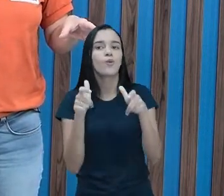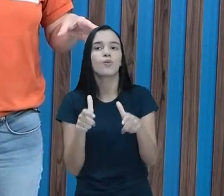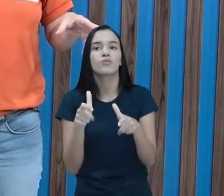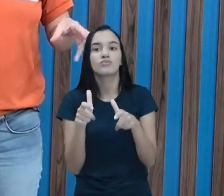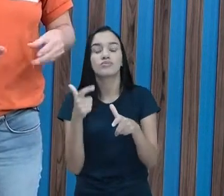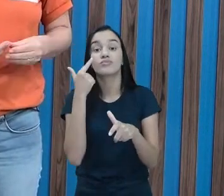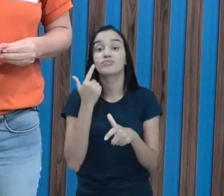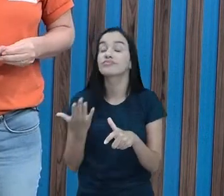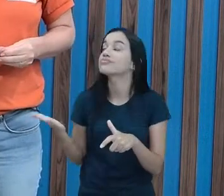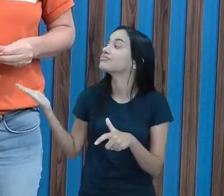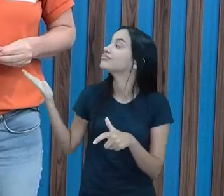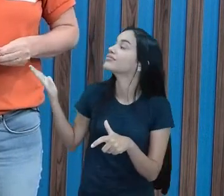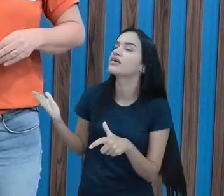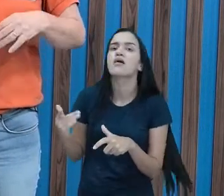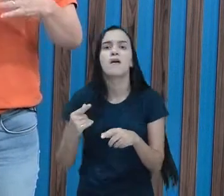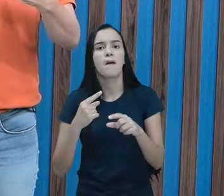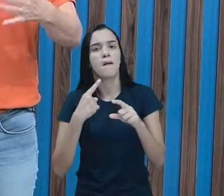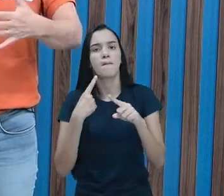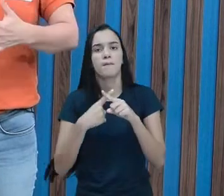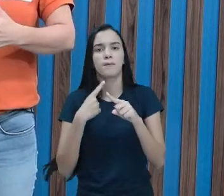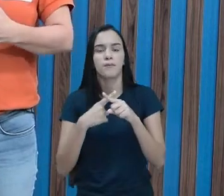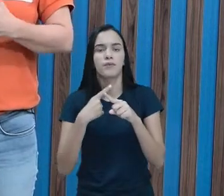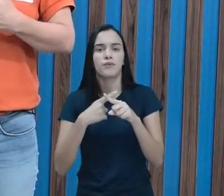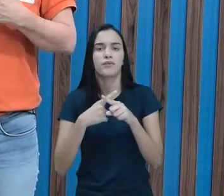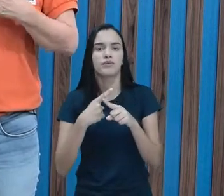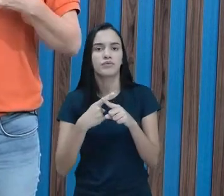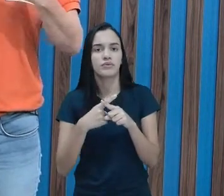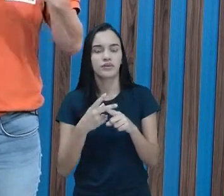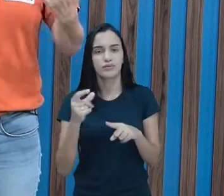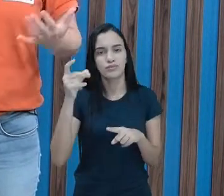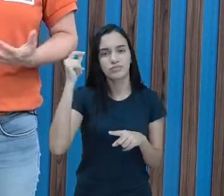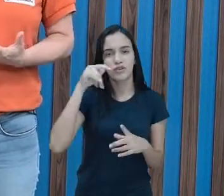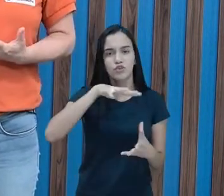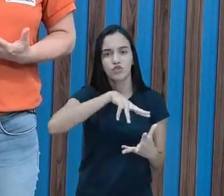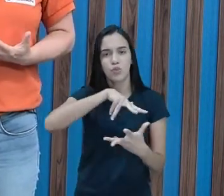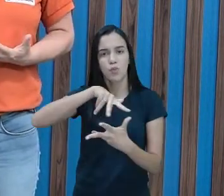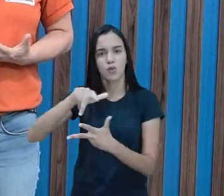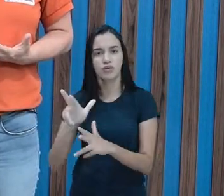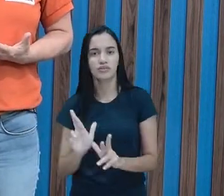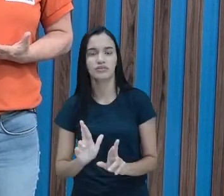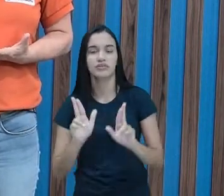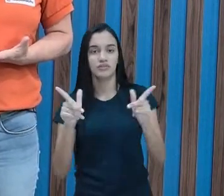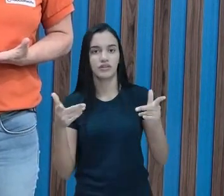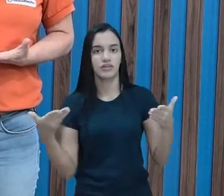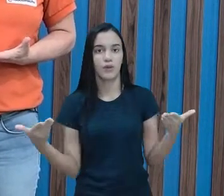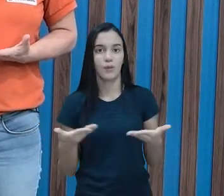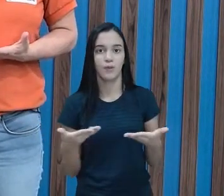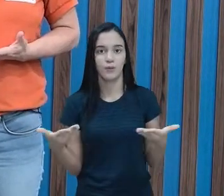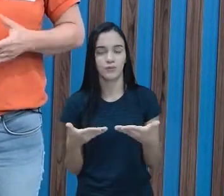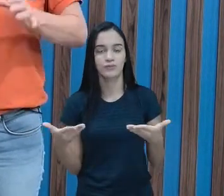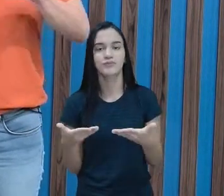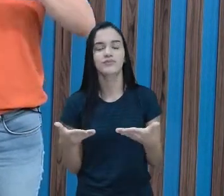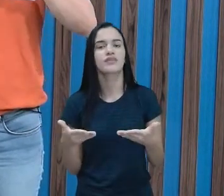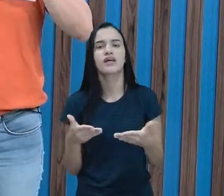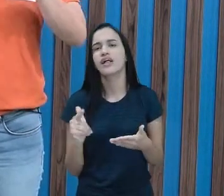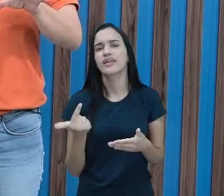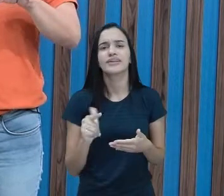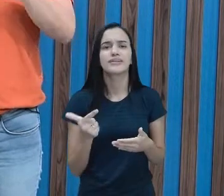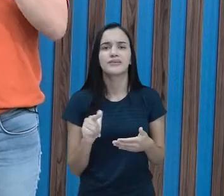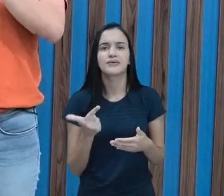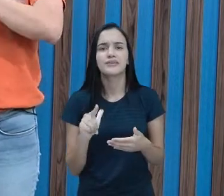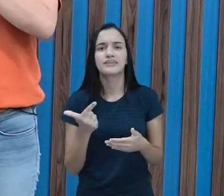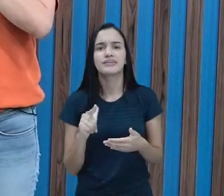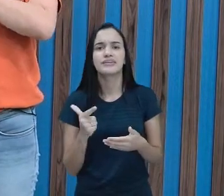é, por que isso? Em uma época que o mundo era totalmente diferente de como é hoje, né? Não